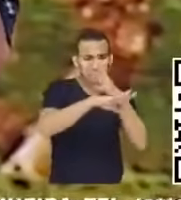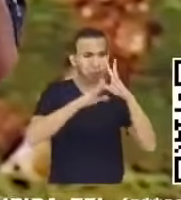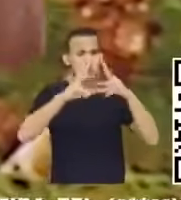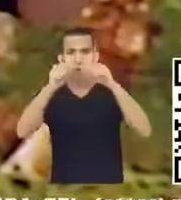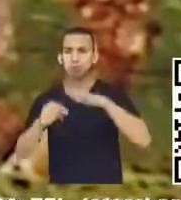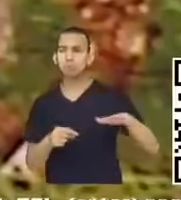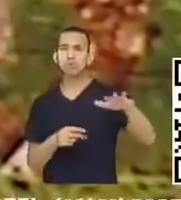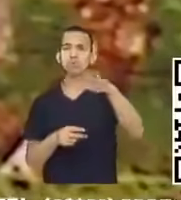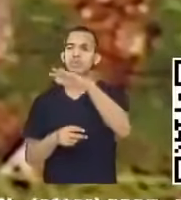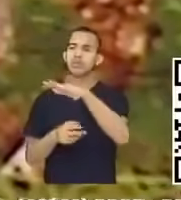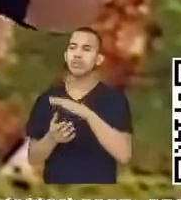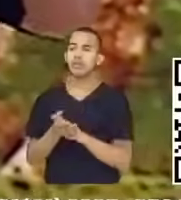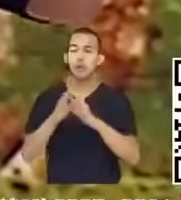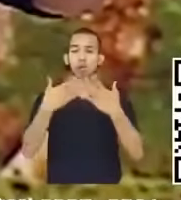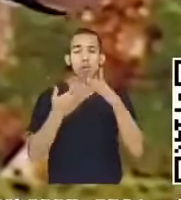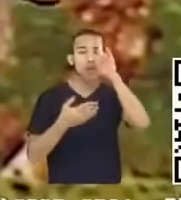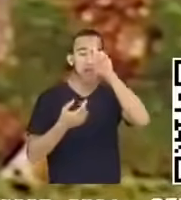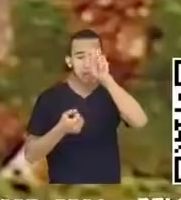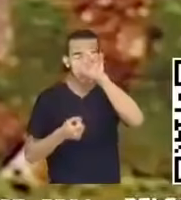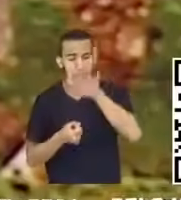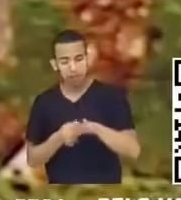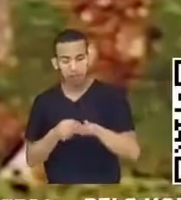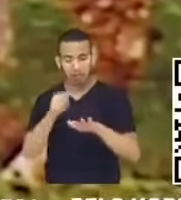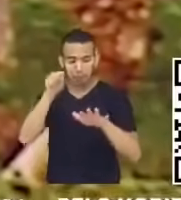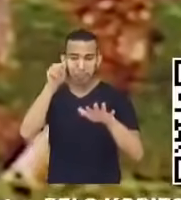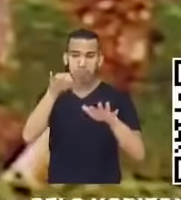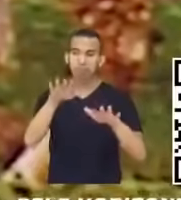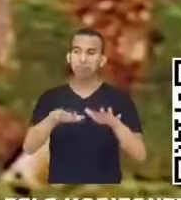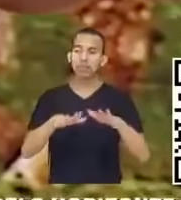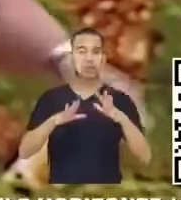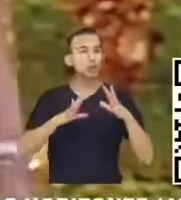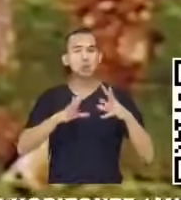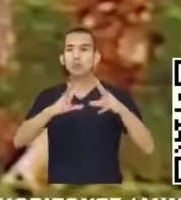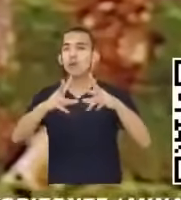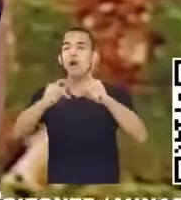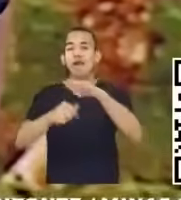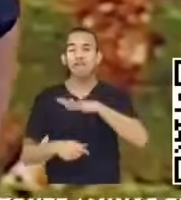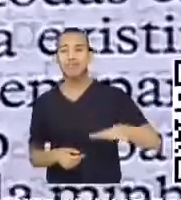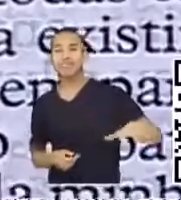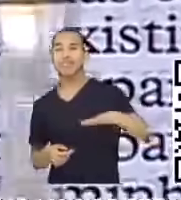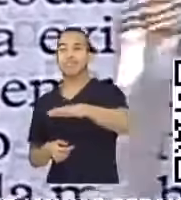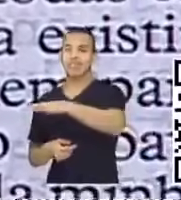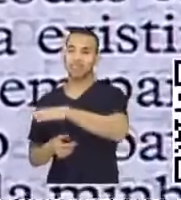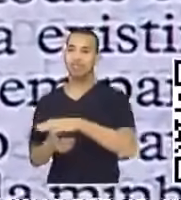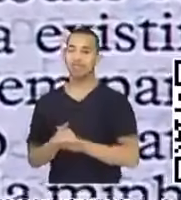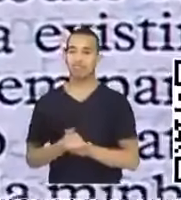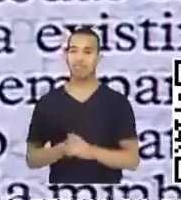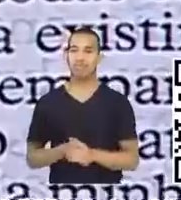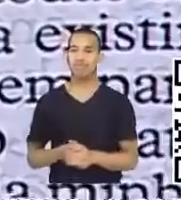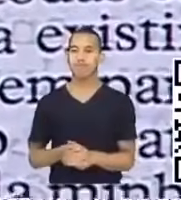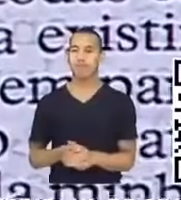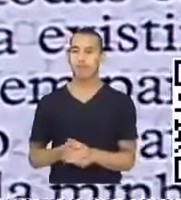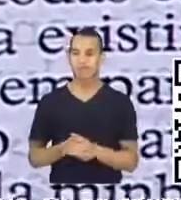Pois é quando Deus pisa na terra ocupa a terra inteira também E aí